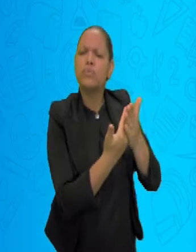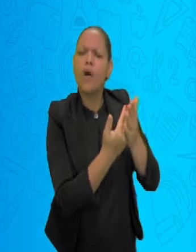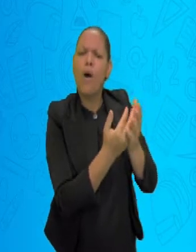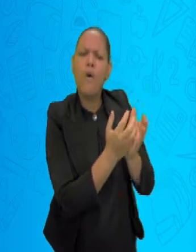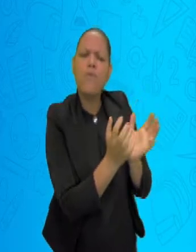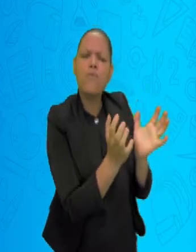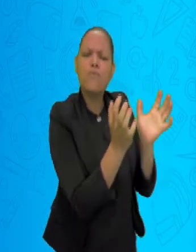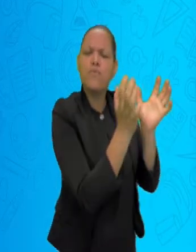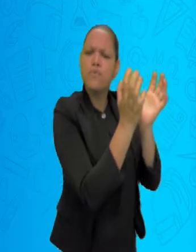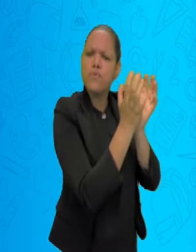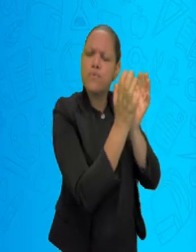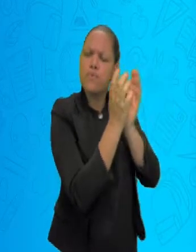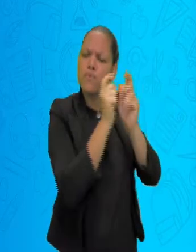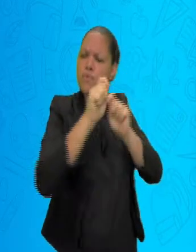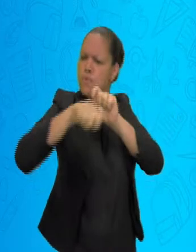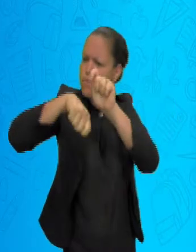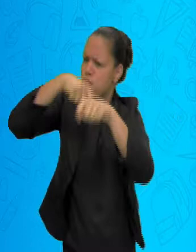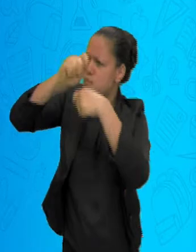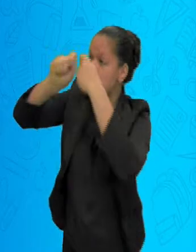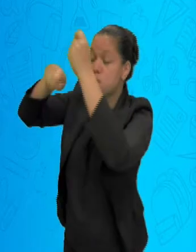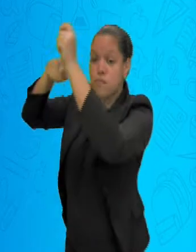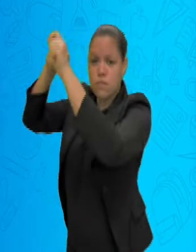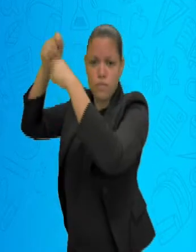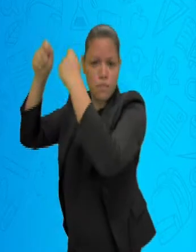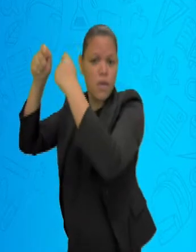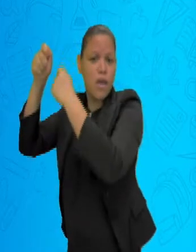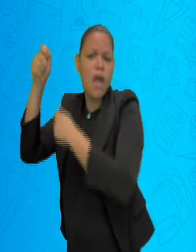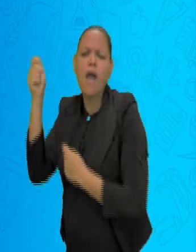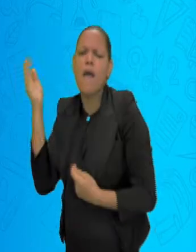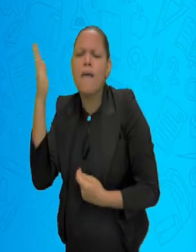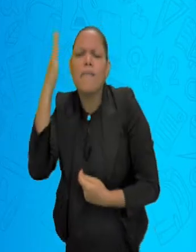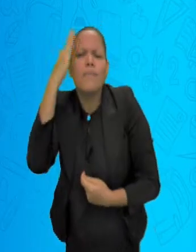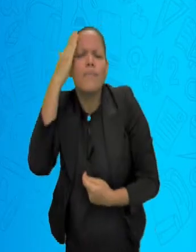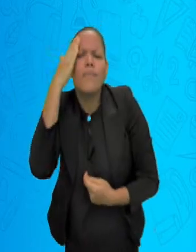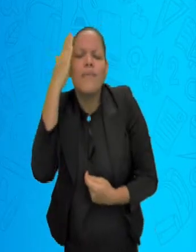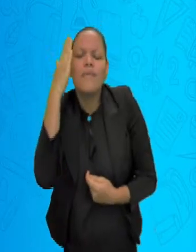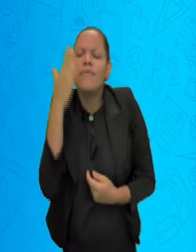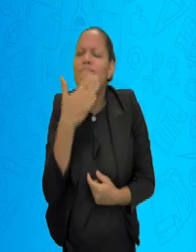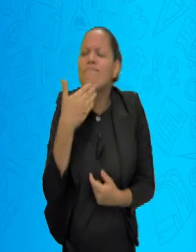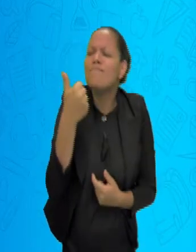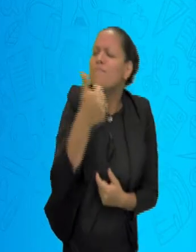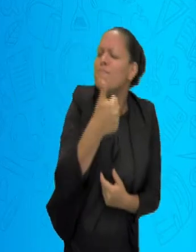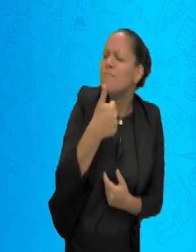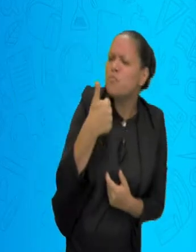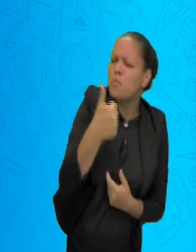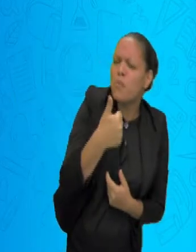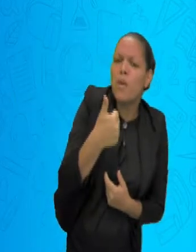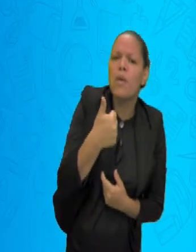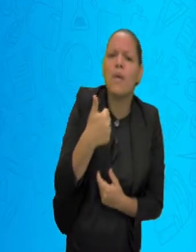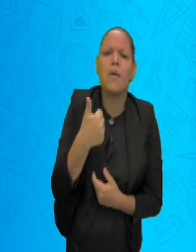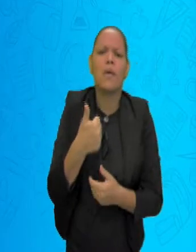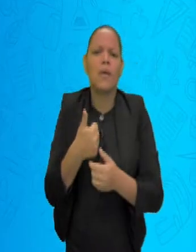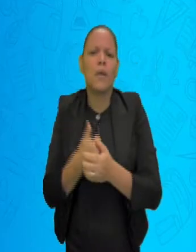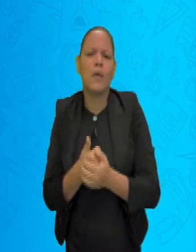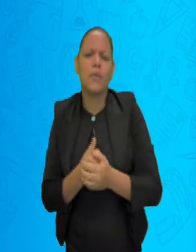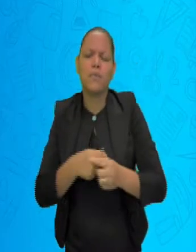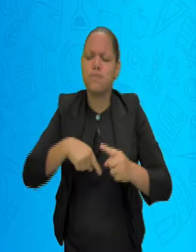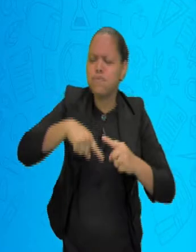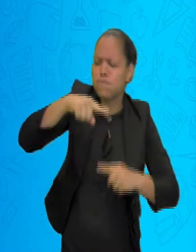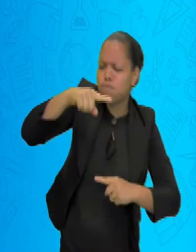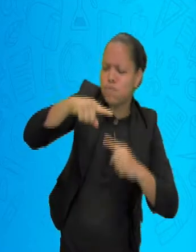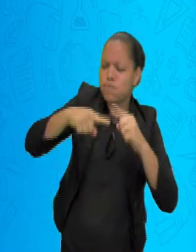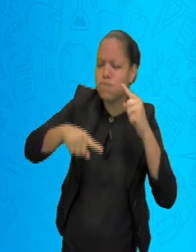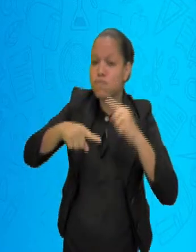economia é entender melhor as atividades humanas de produção e consumo das